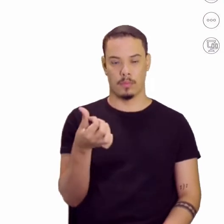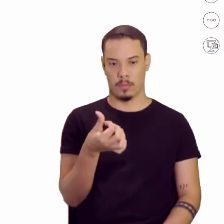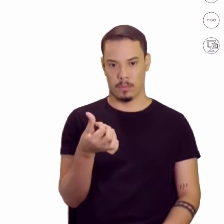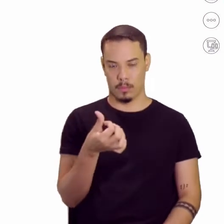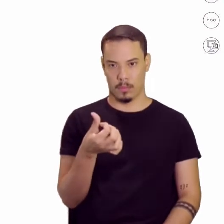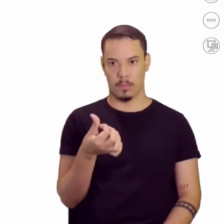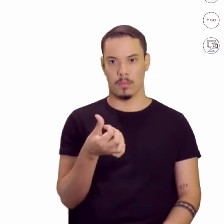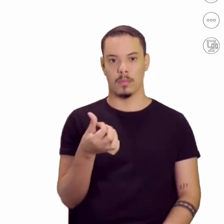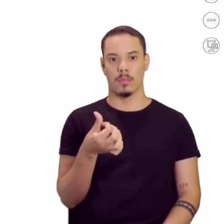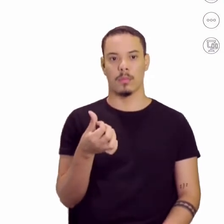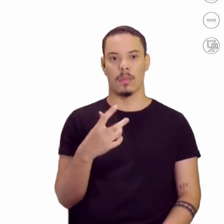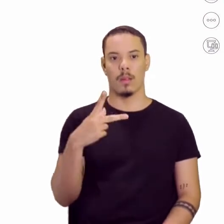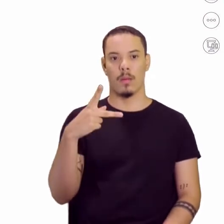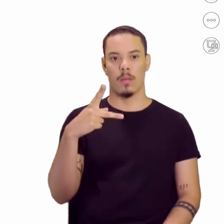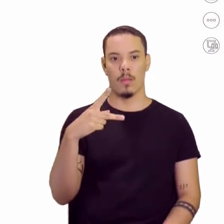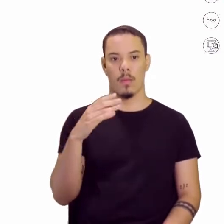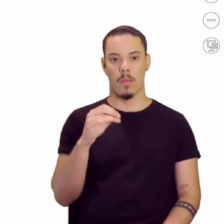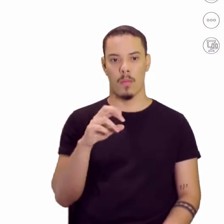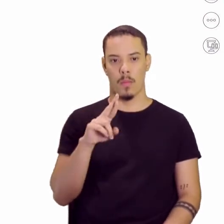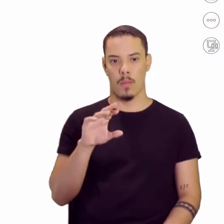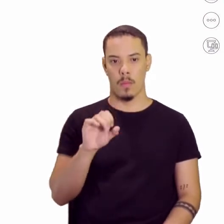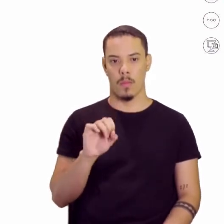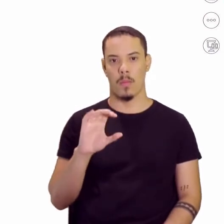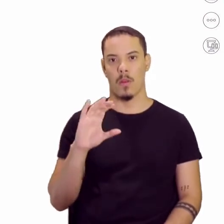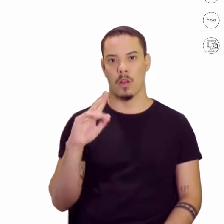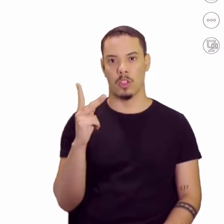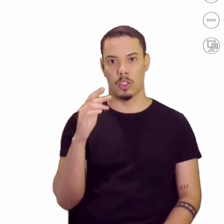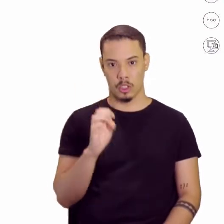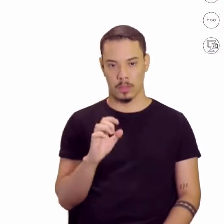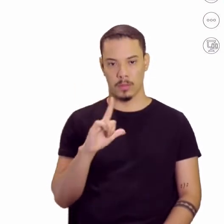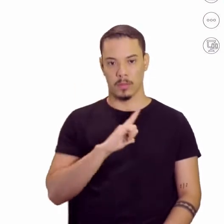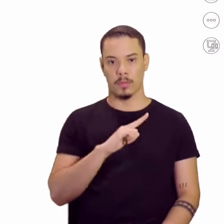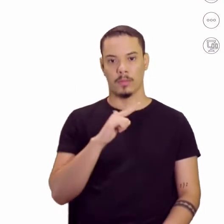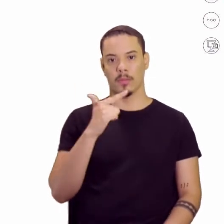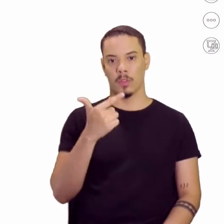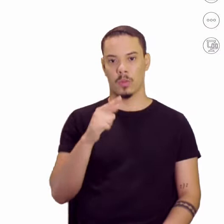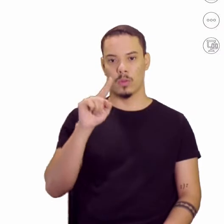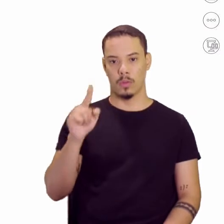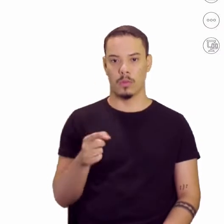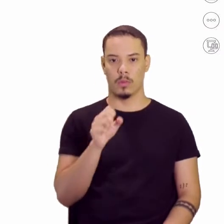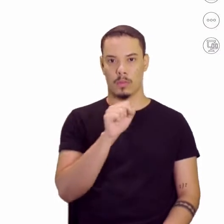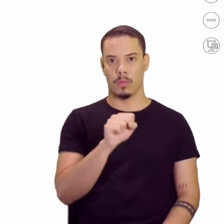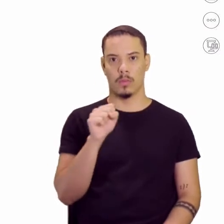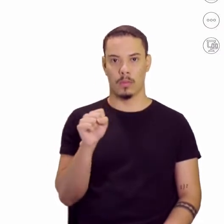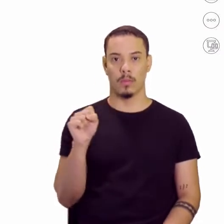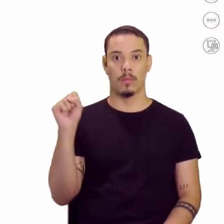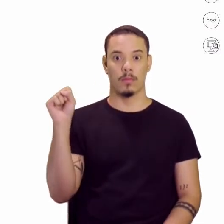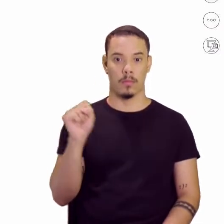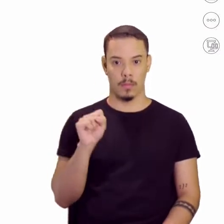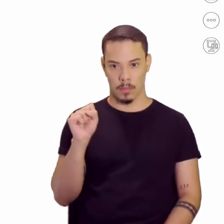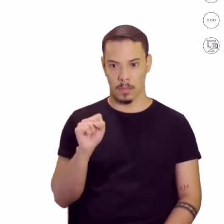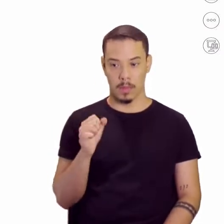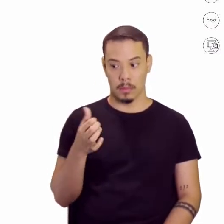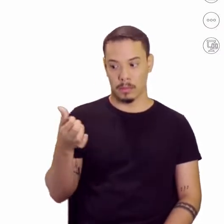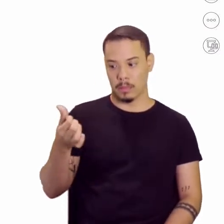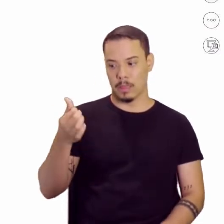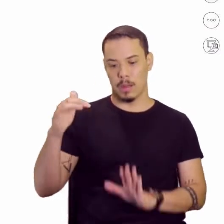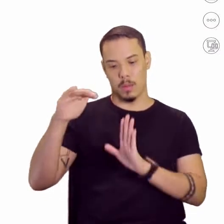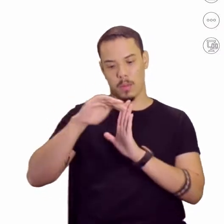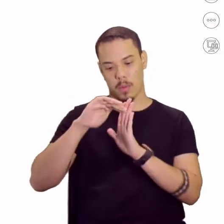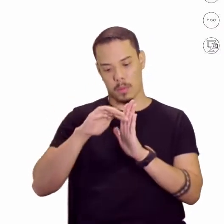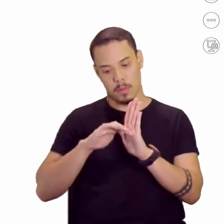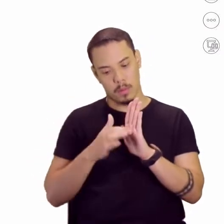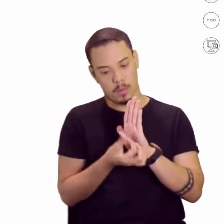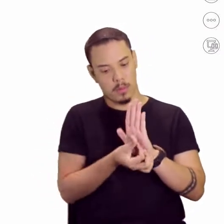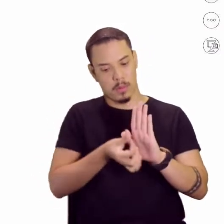né, que é um Porsche, né, ele leva 2,88 segundos, sexto colocado das categorias de